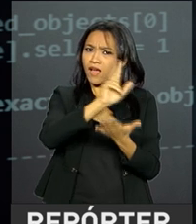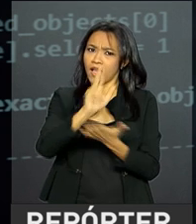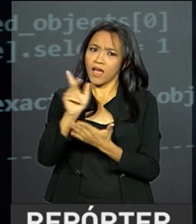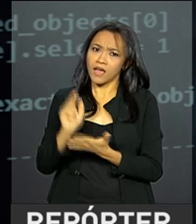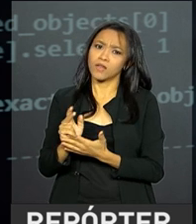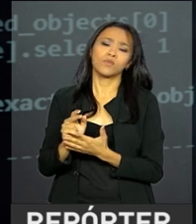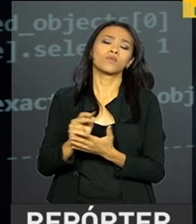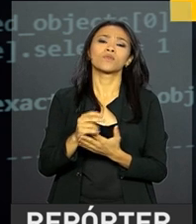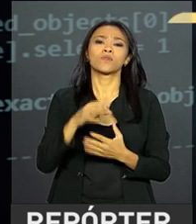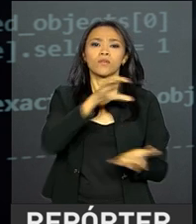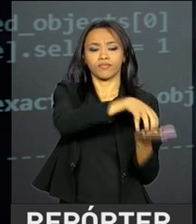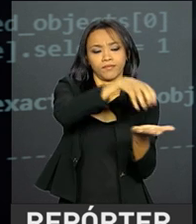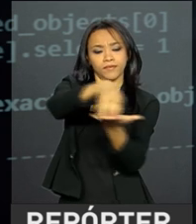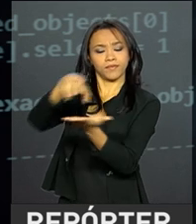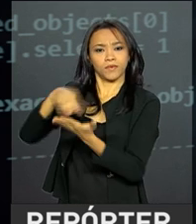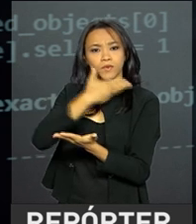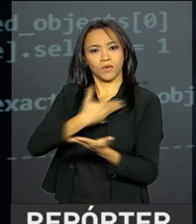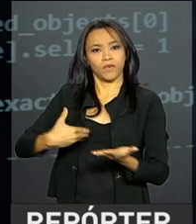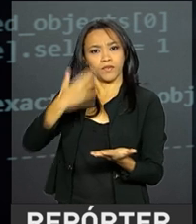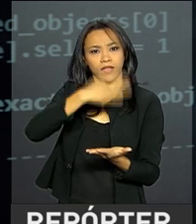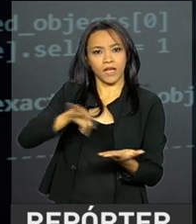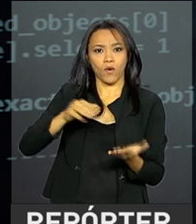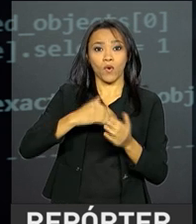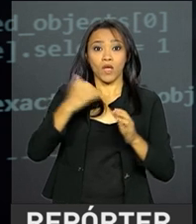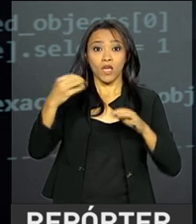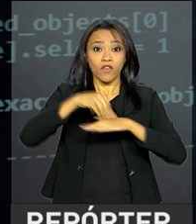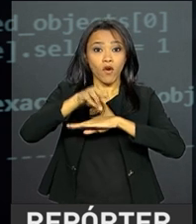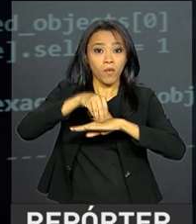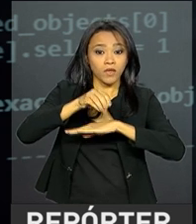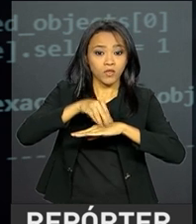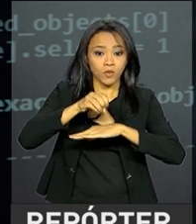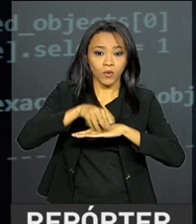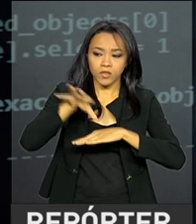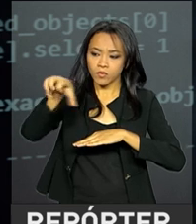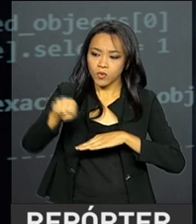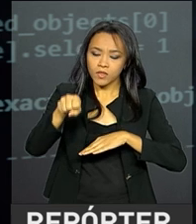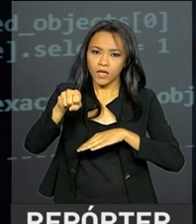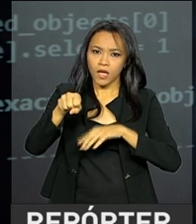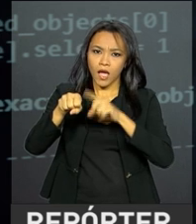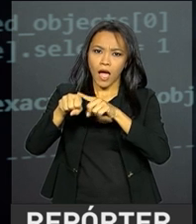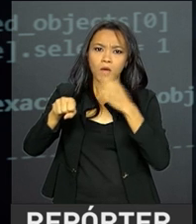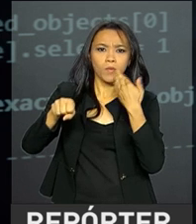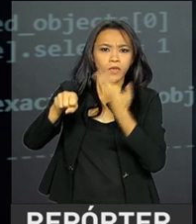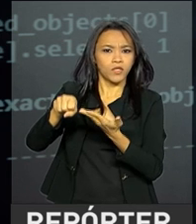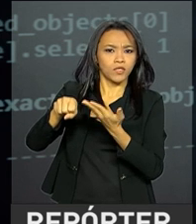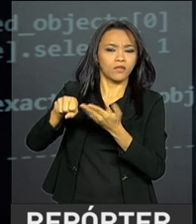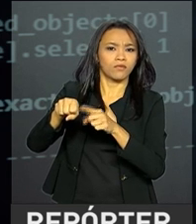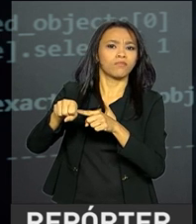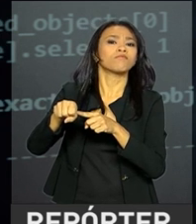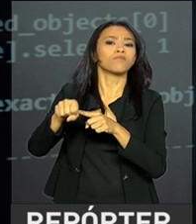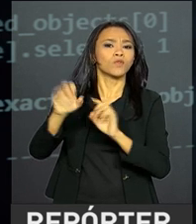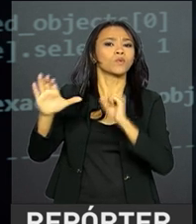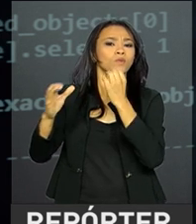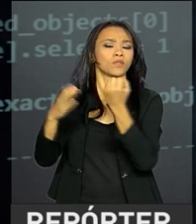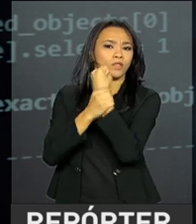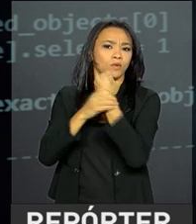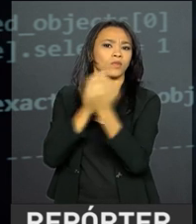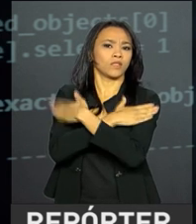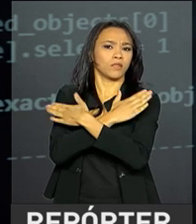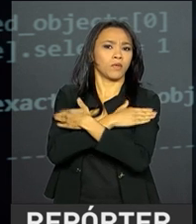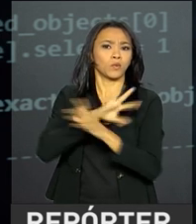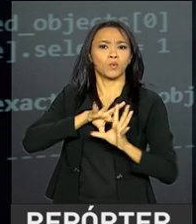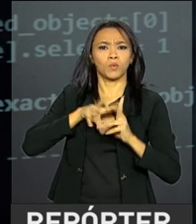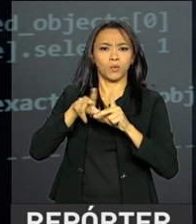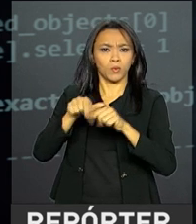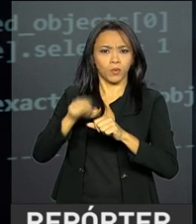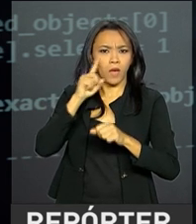órgãos federais. A plataforma constrói trilhas de busca que analisam os pedidos do seguro-desemprego. Tudo é